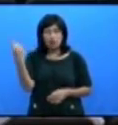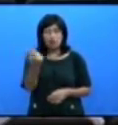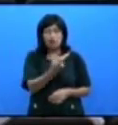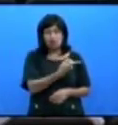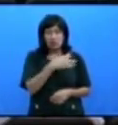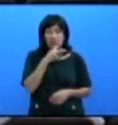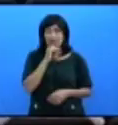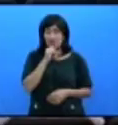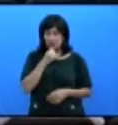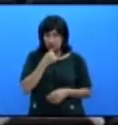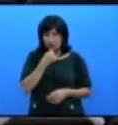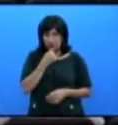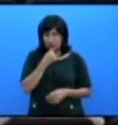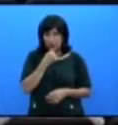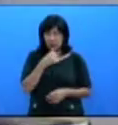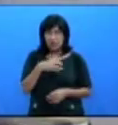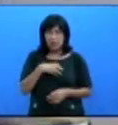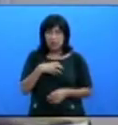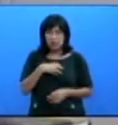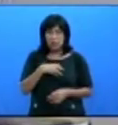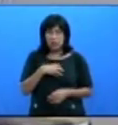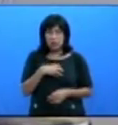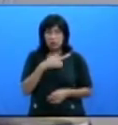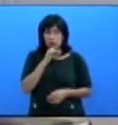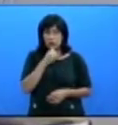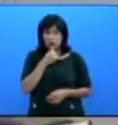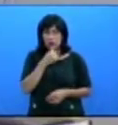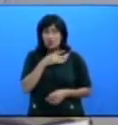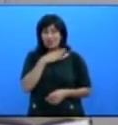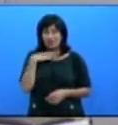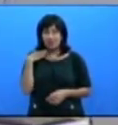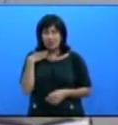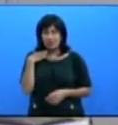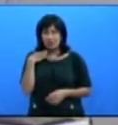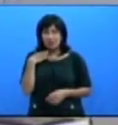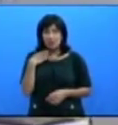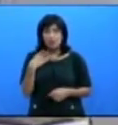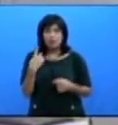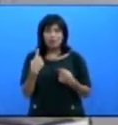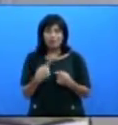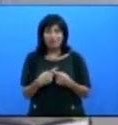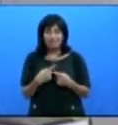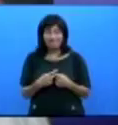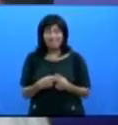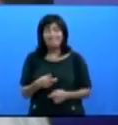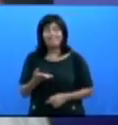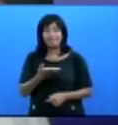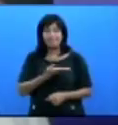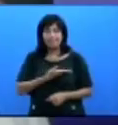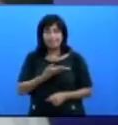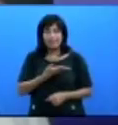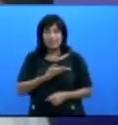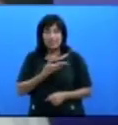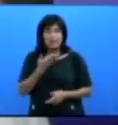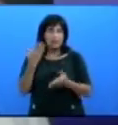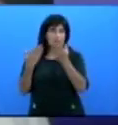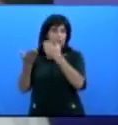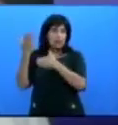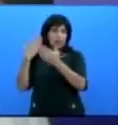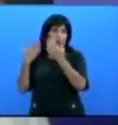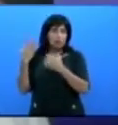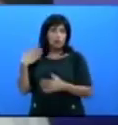que proponho esse voto de pesar, porque perdi um grande amigo meu, uma